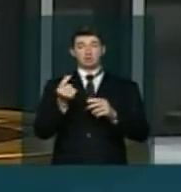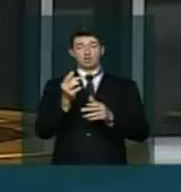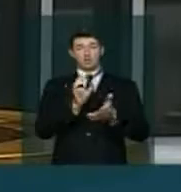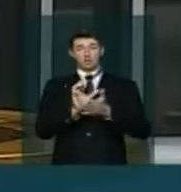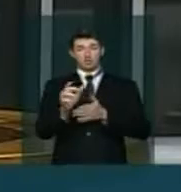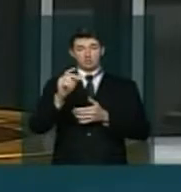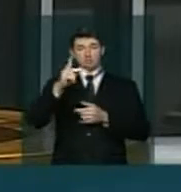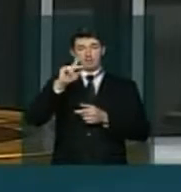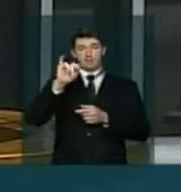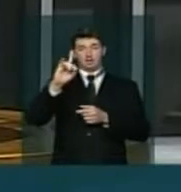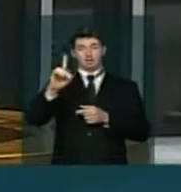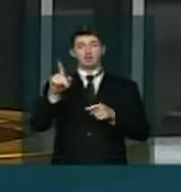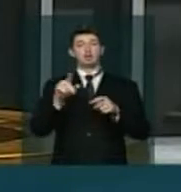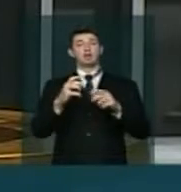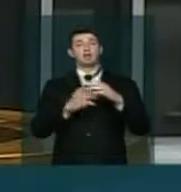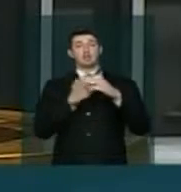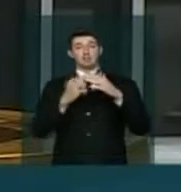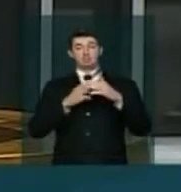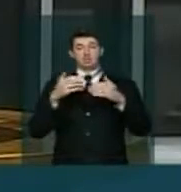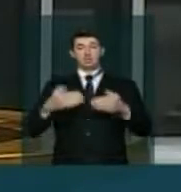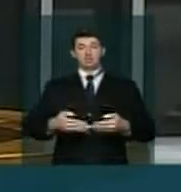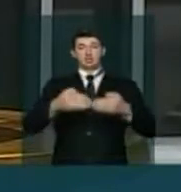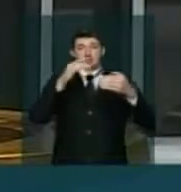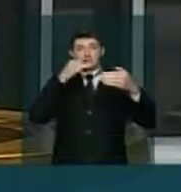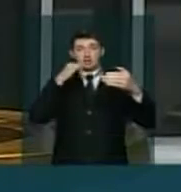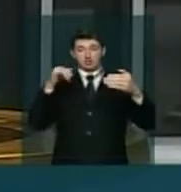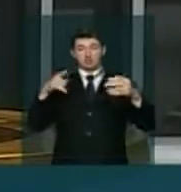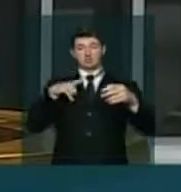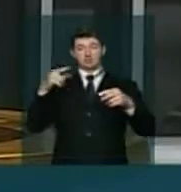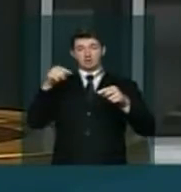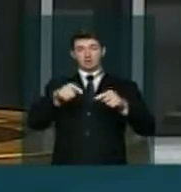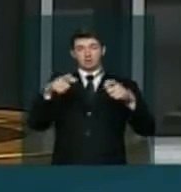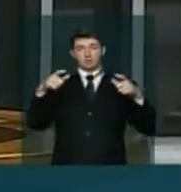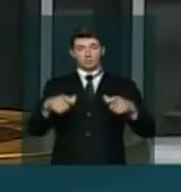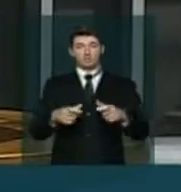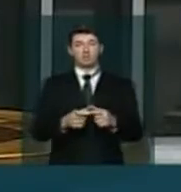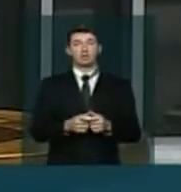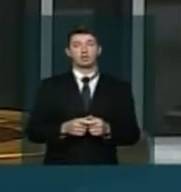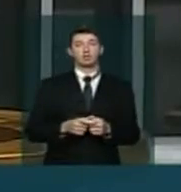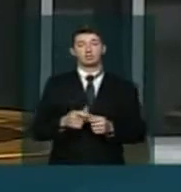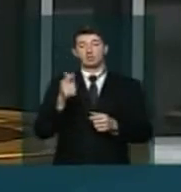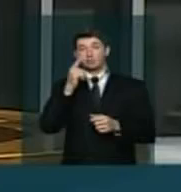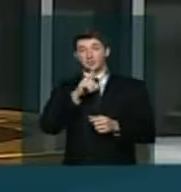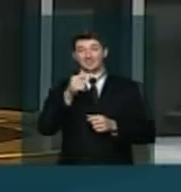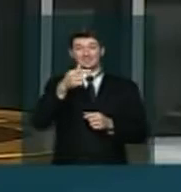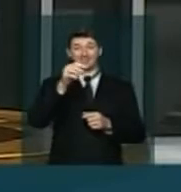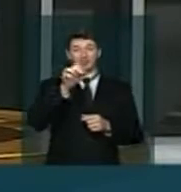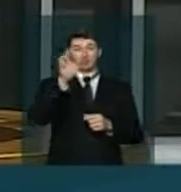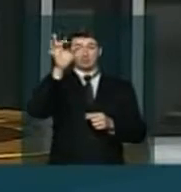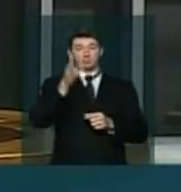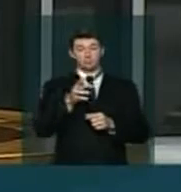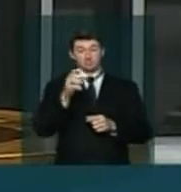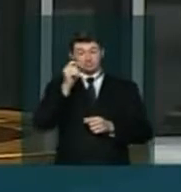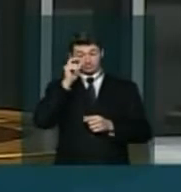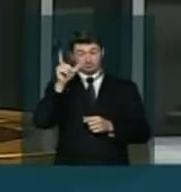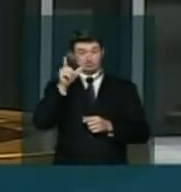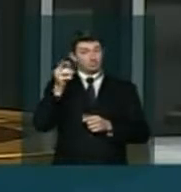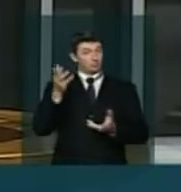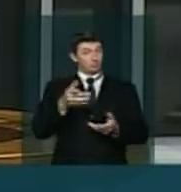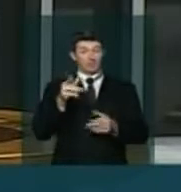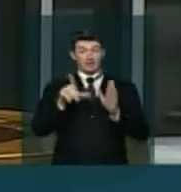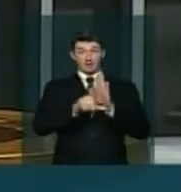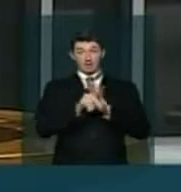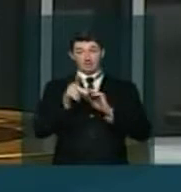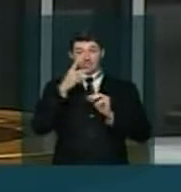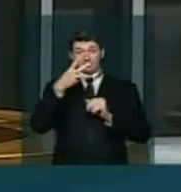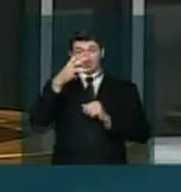recursos de P&D, das empresas hidrelétricas que operam na nossa região, para que 70%, pasme, a lei hoje diz